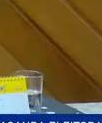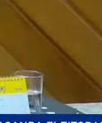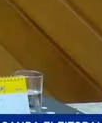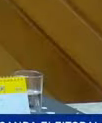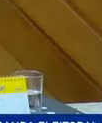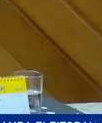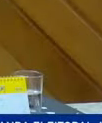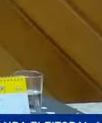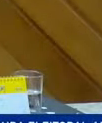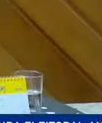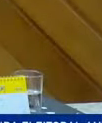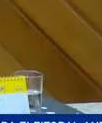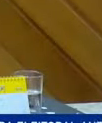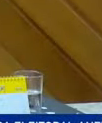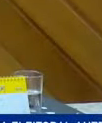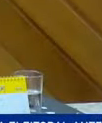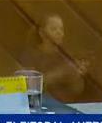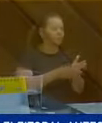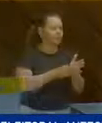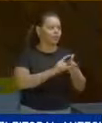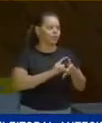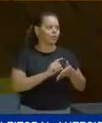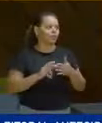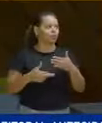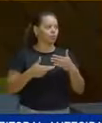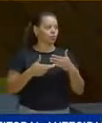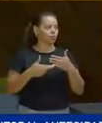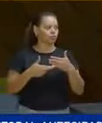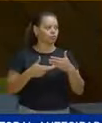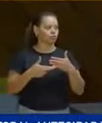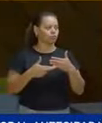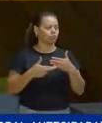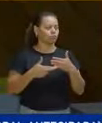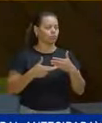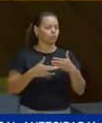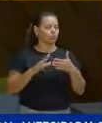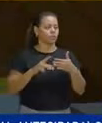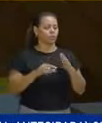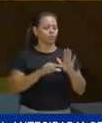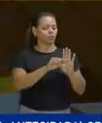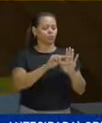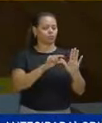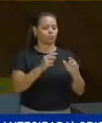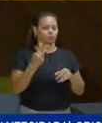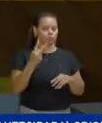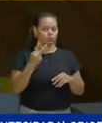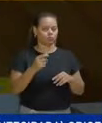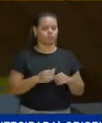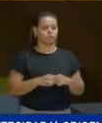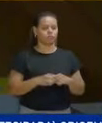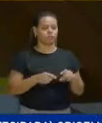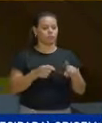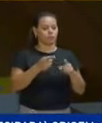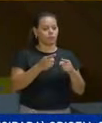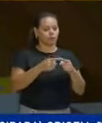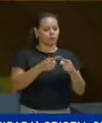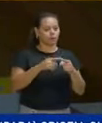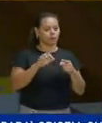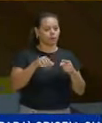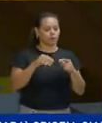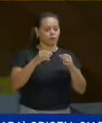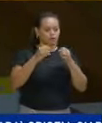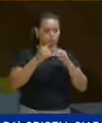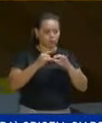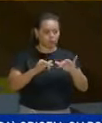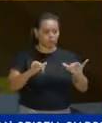campanha de arrecadação prévia de recursos. E, por fim, os 2 parágrafos que tratam, o primeiro da vedação, né, da transmissão